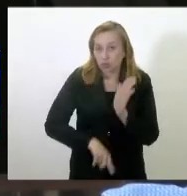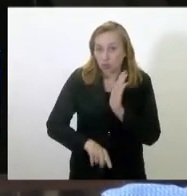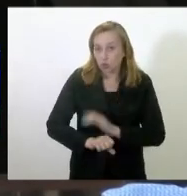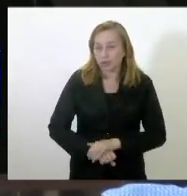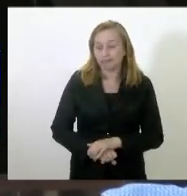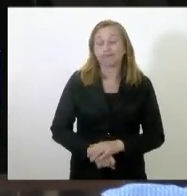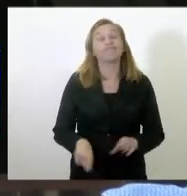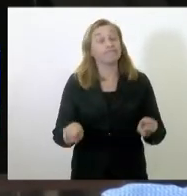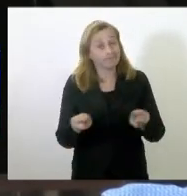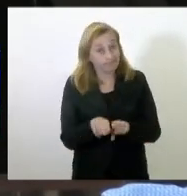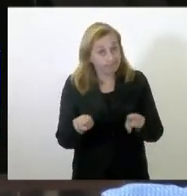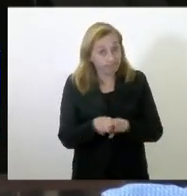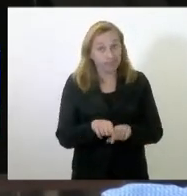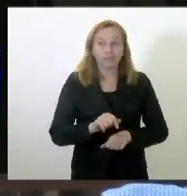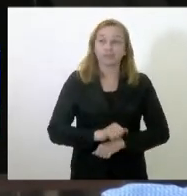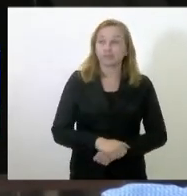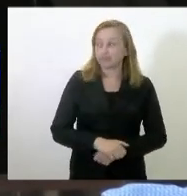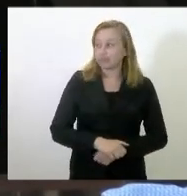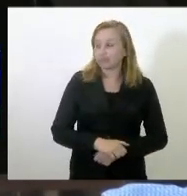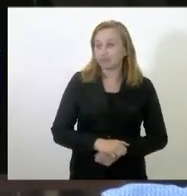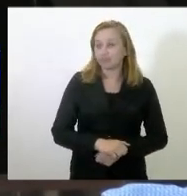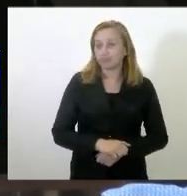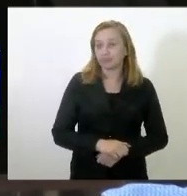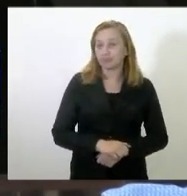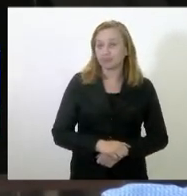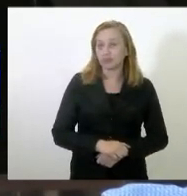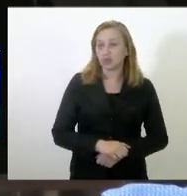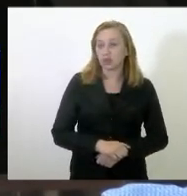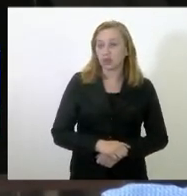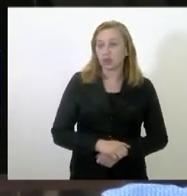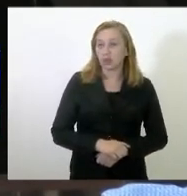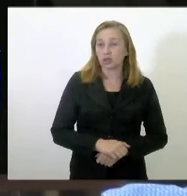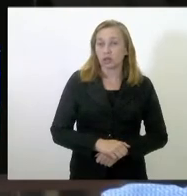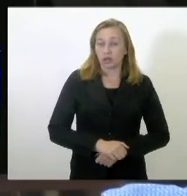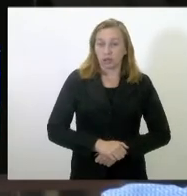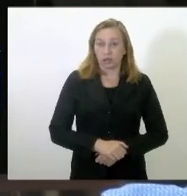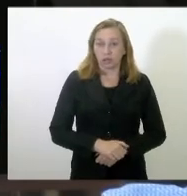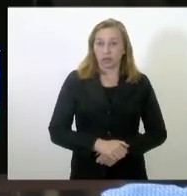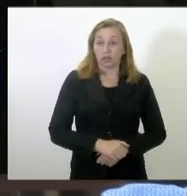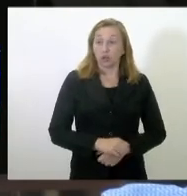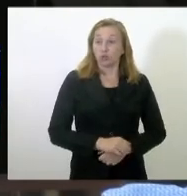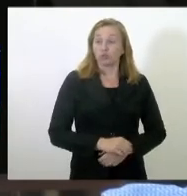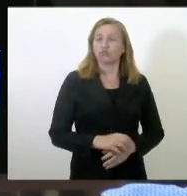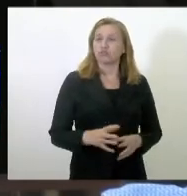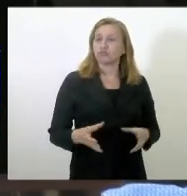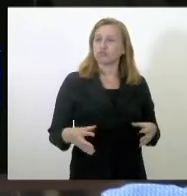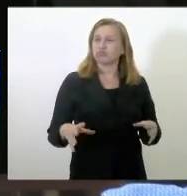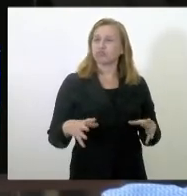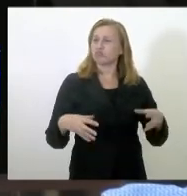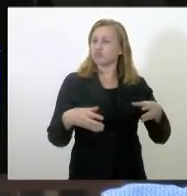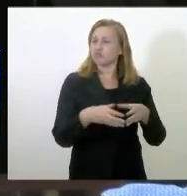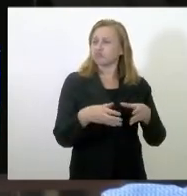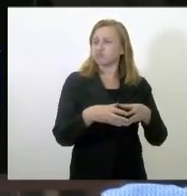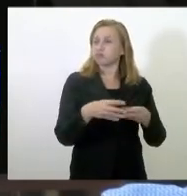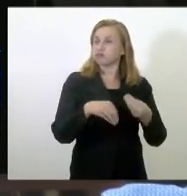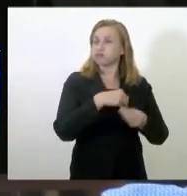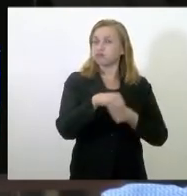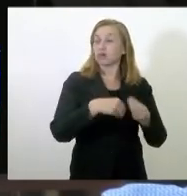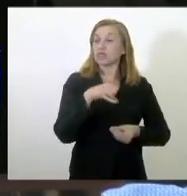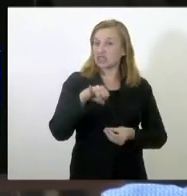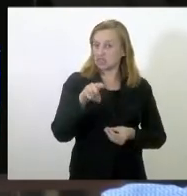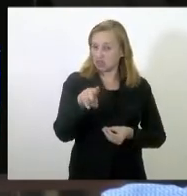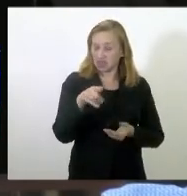Além do mais, há uma cadeia produtiva envolvida. Se você não estuda a